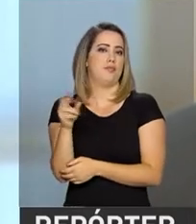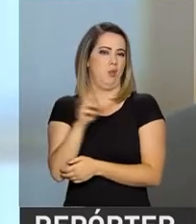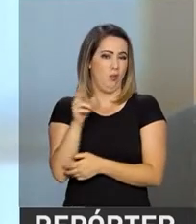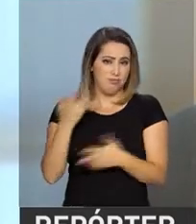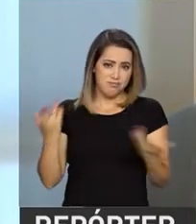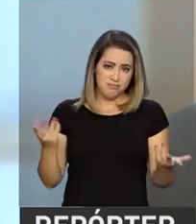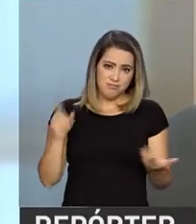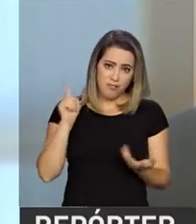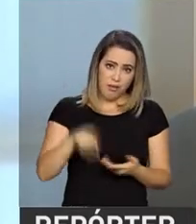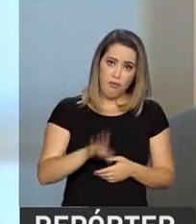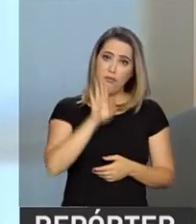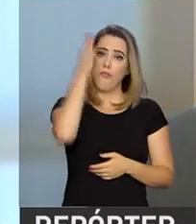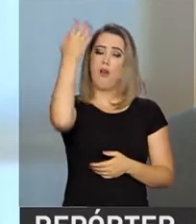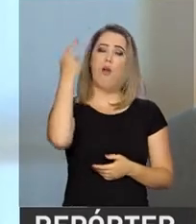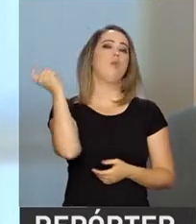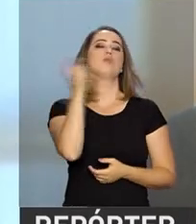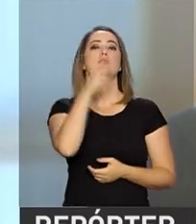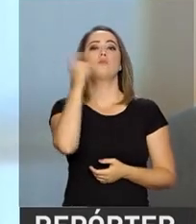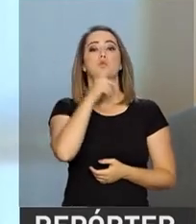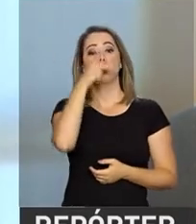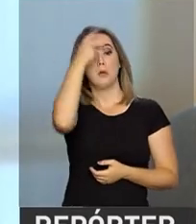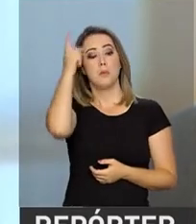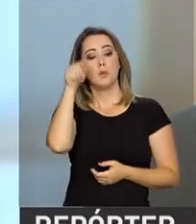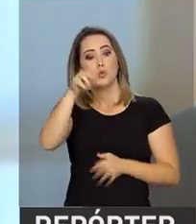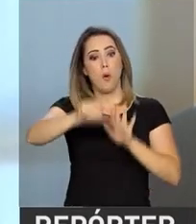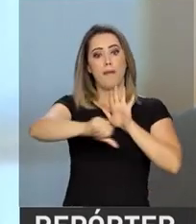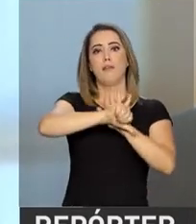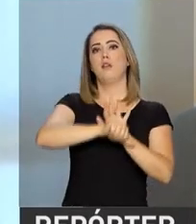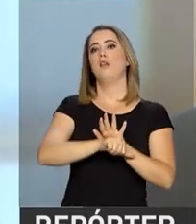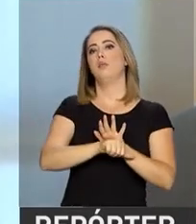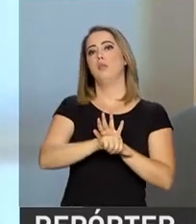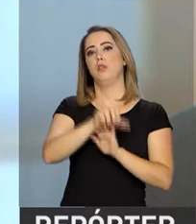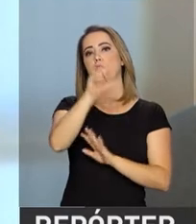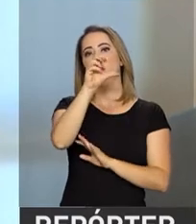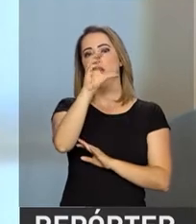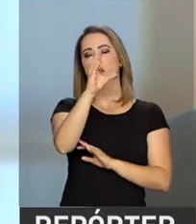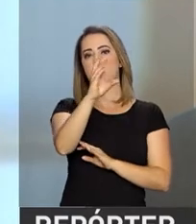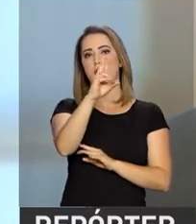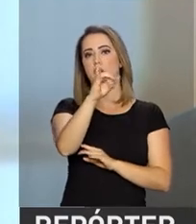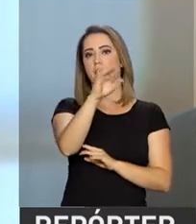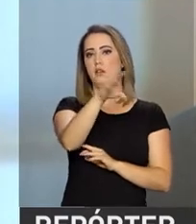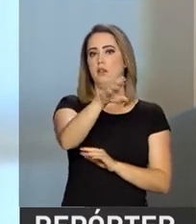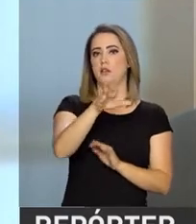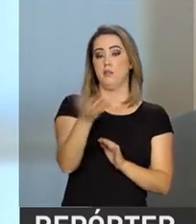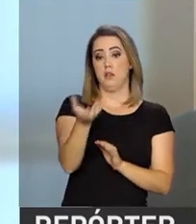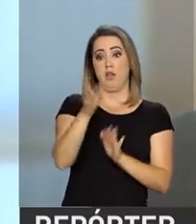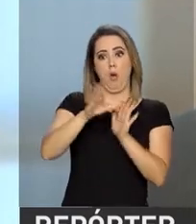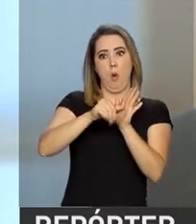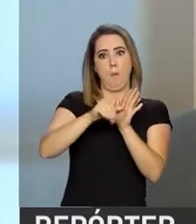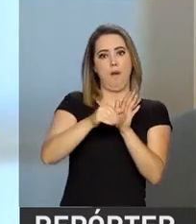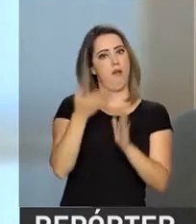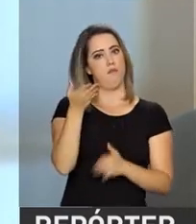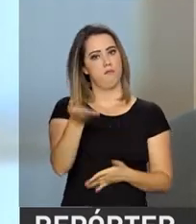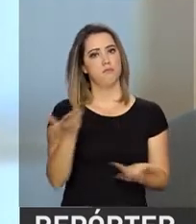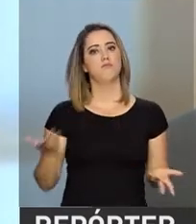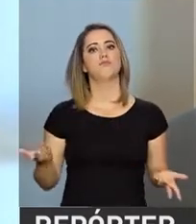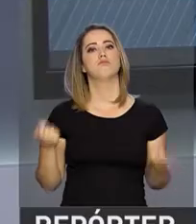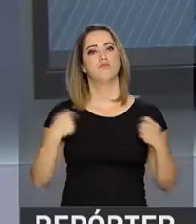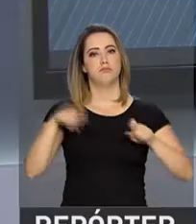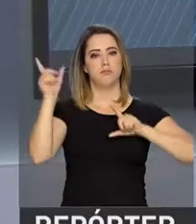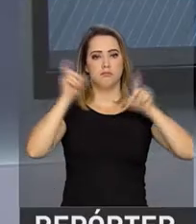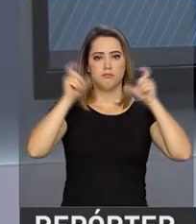é golpe, isso é um criminoso, um bandido que está do outro lado tentando tirar dinheiro dessa